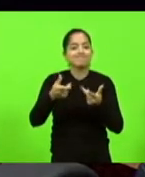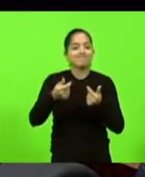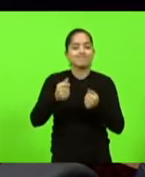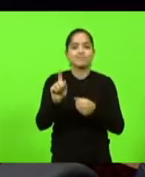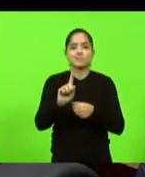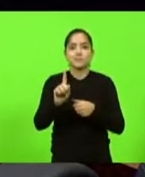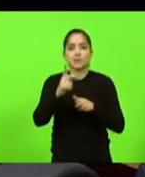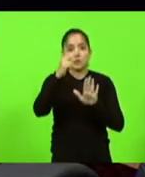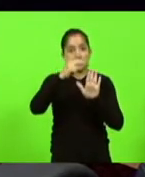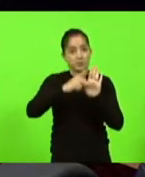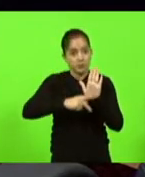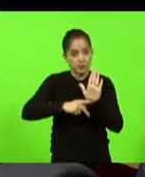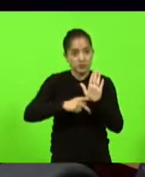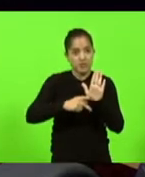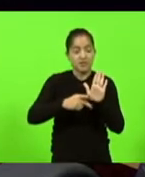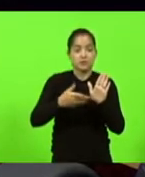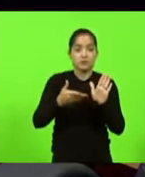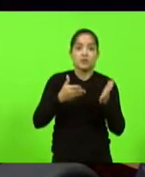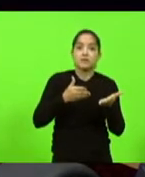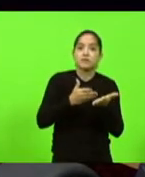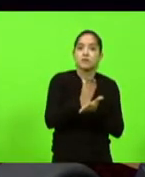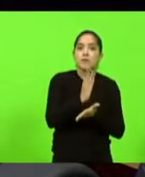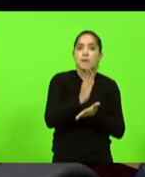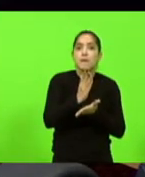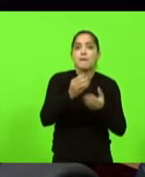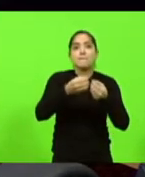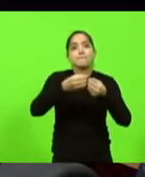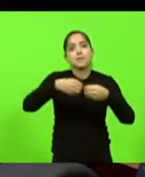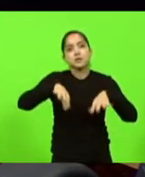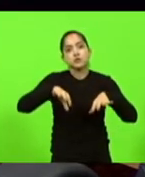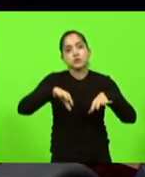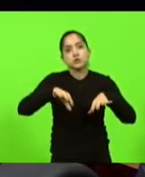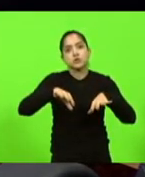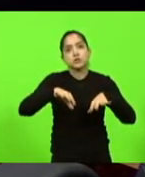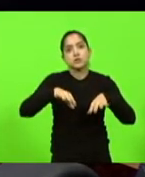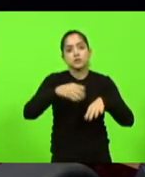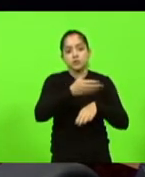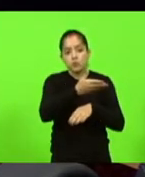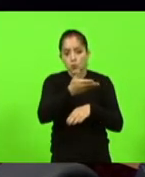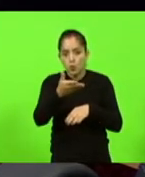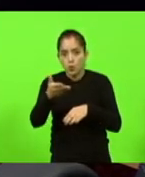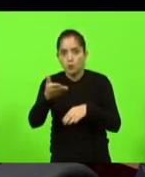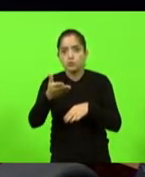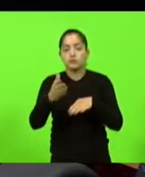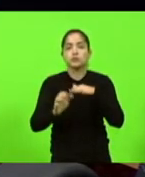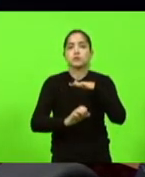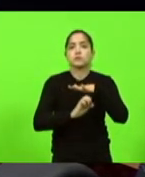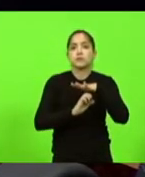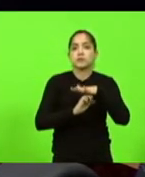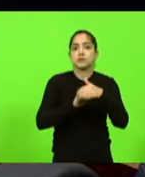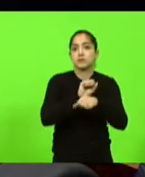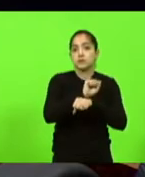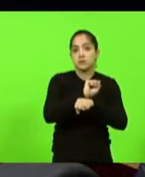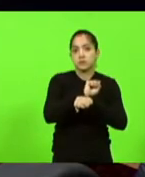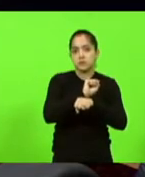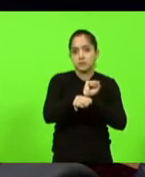que acabamos de aprovar aqui, prejudicando um número maior de empresários que estão aguardando esse projeto